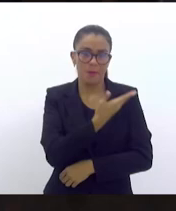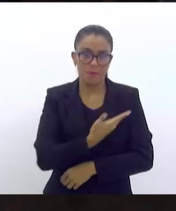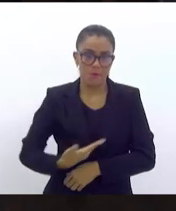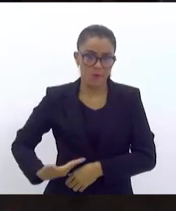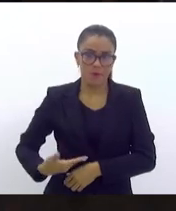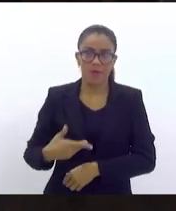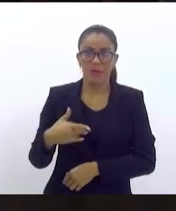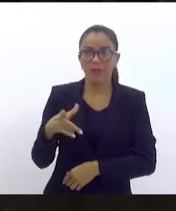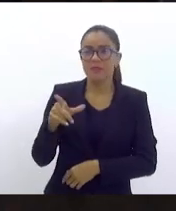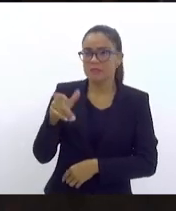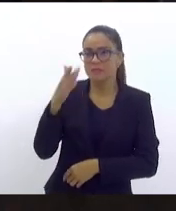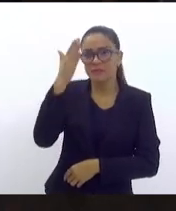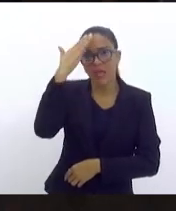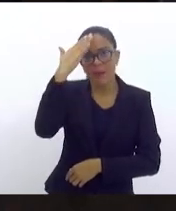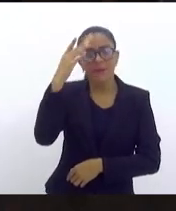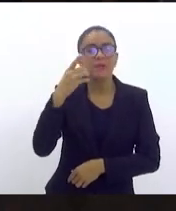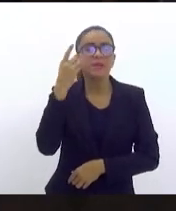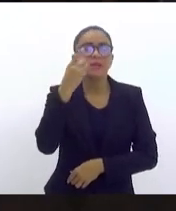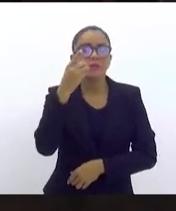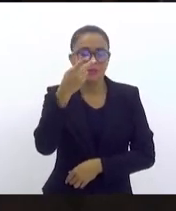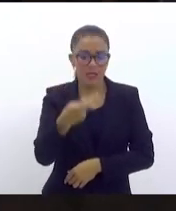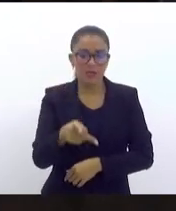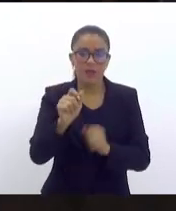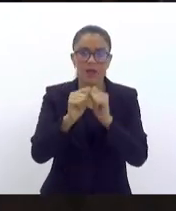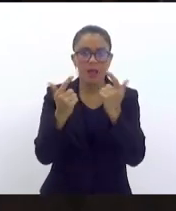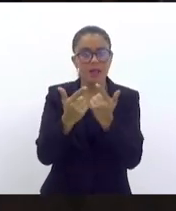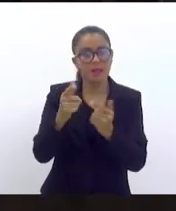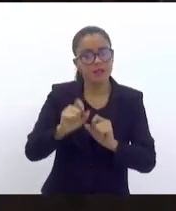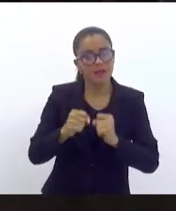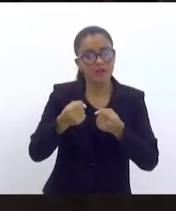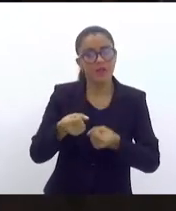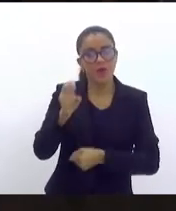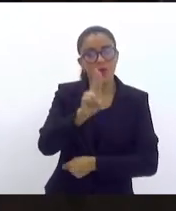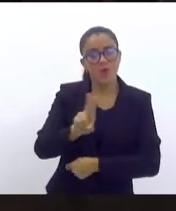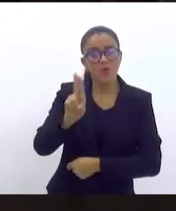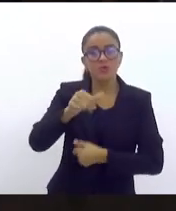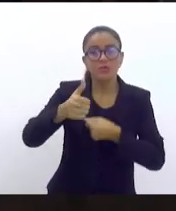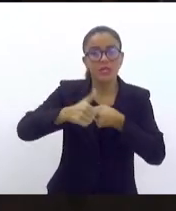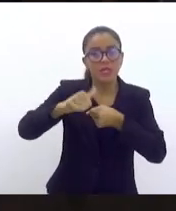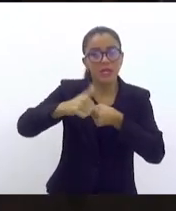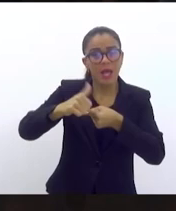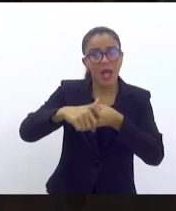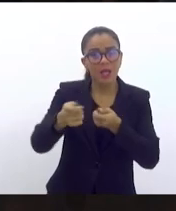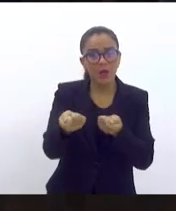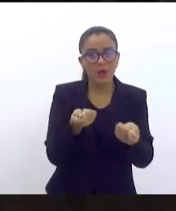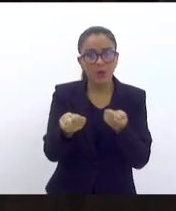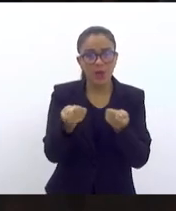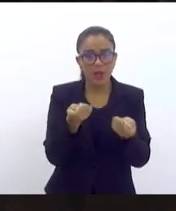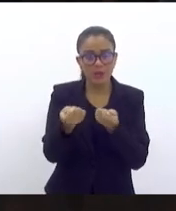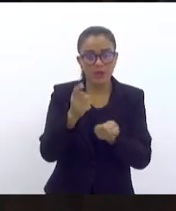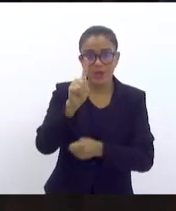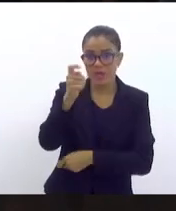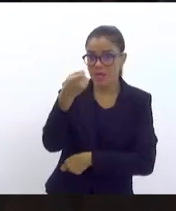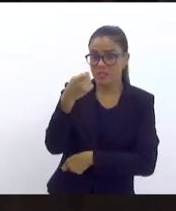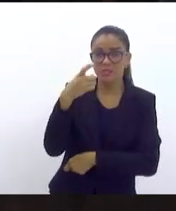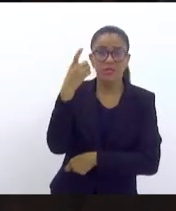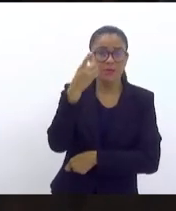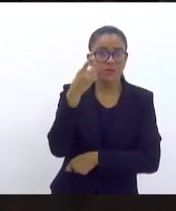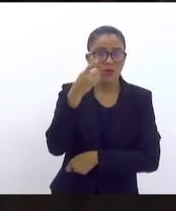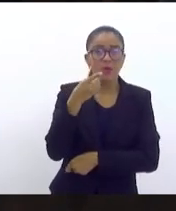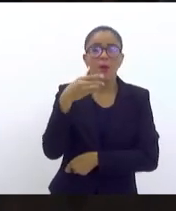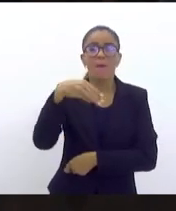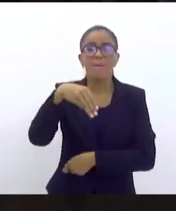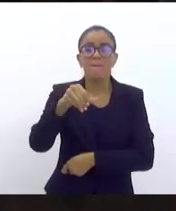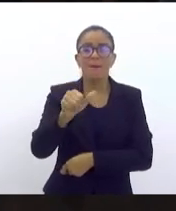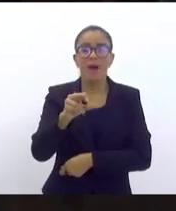daqueles que teve Deputado nessa casa que defendeu o uso controlado de crack tem ex deputado dessa casa e eu dou o